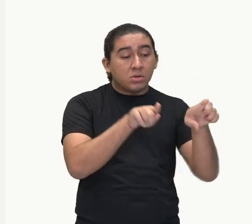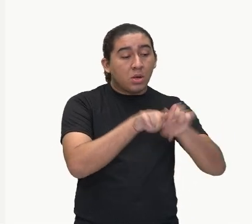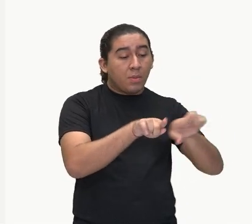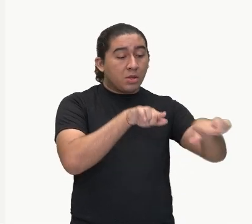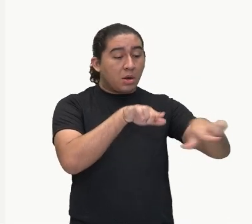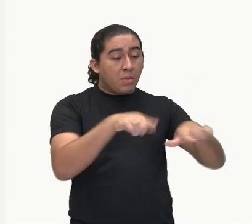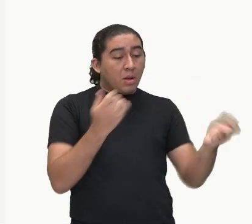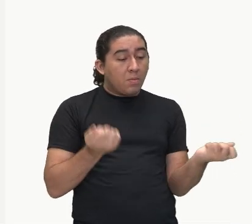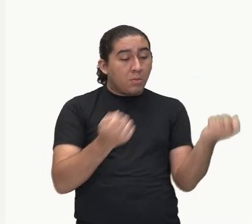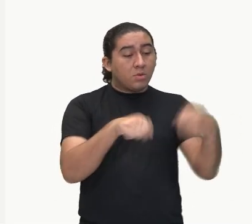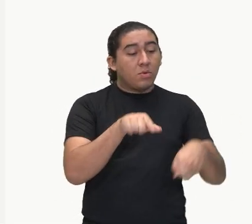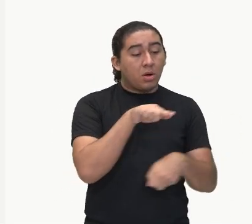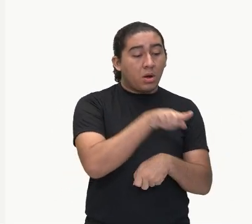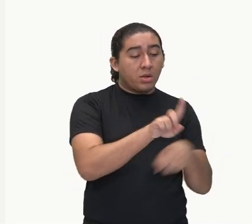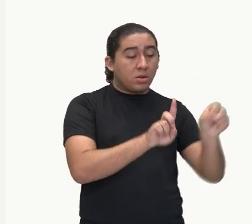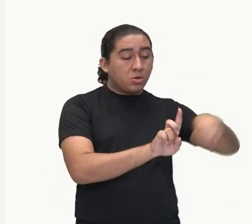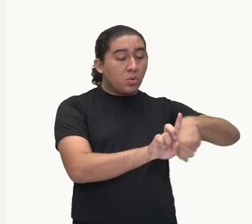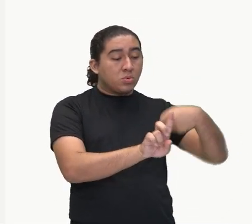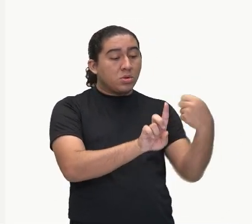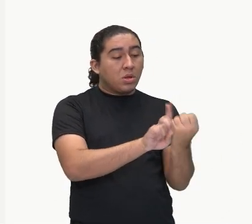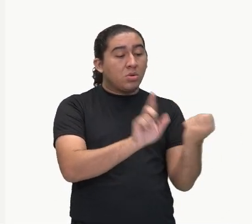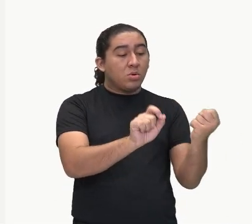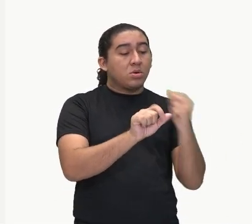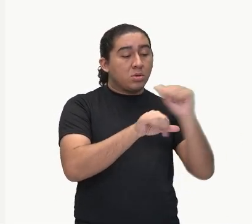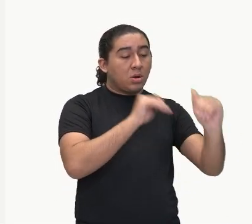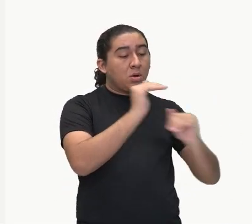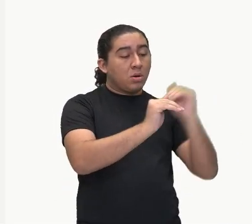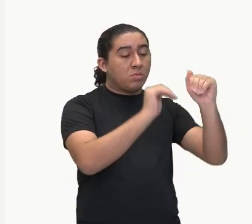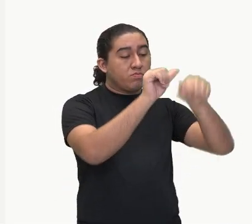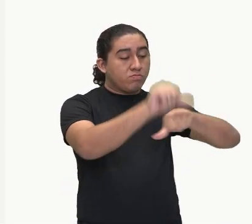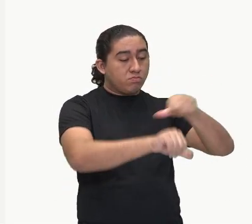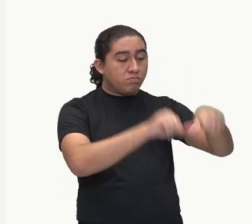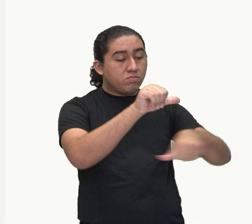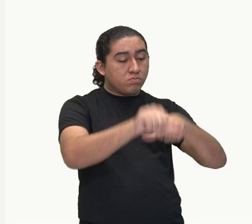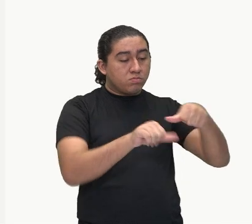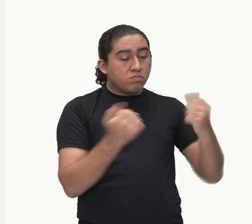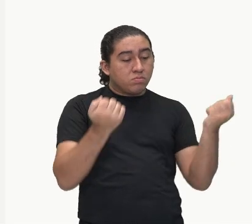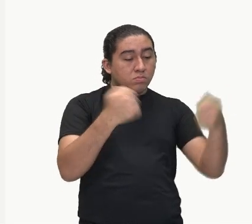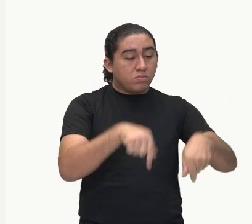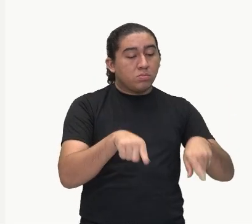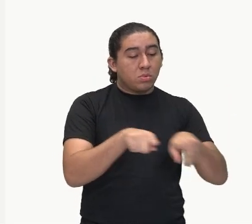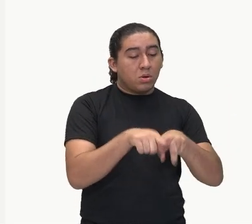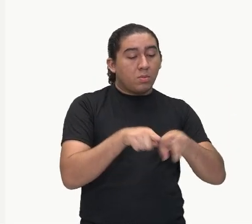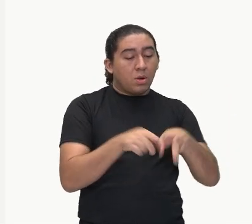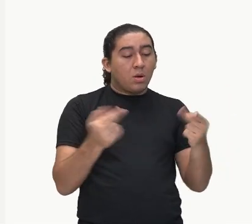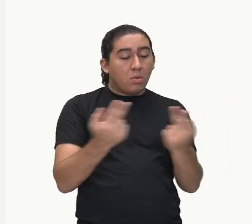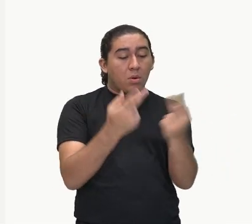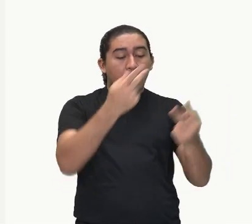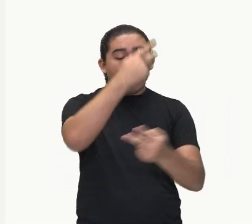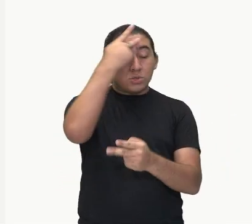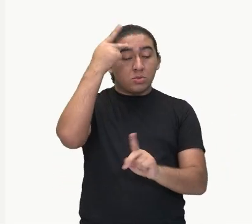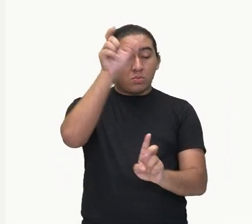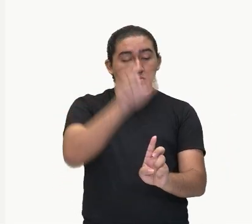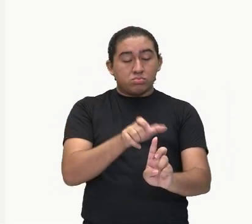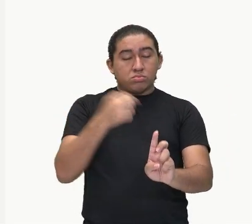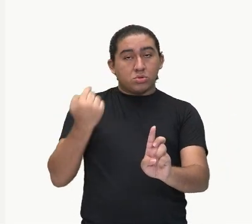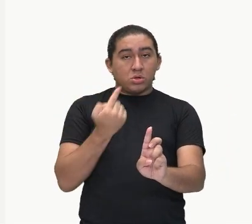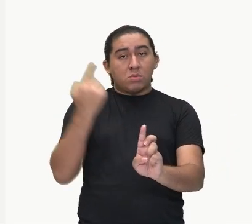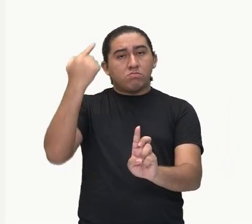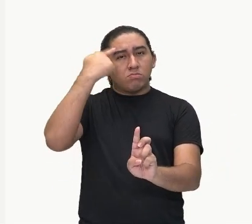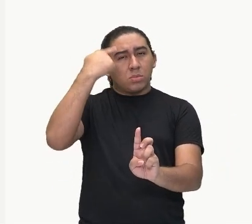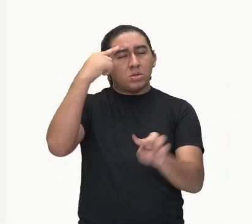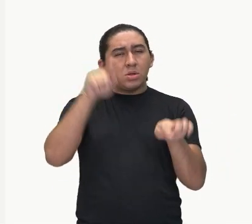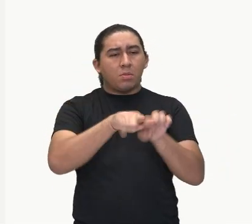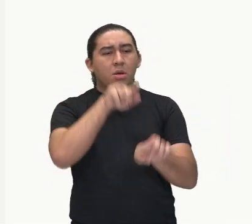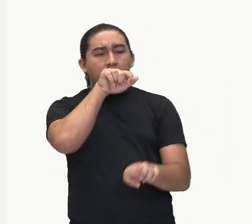para que a sociedade se transforme, assim como o indivíduo. Ele pensa que o